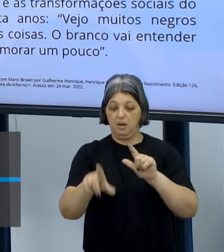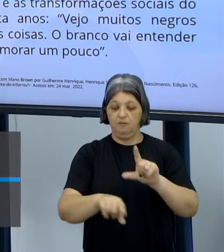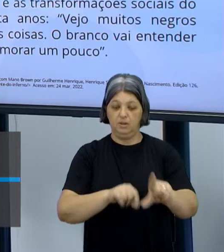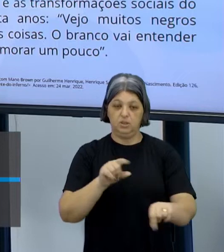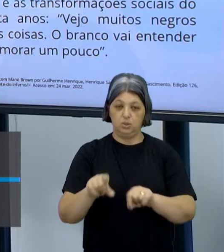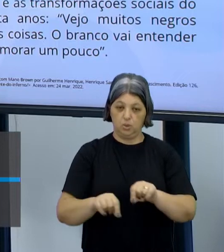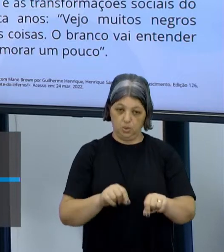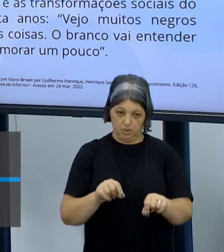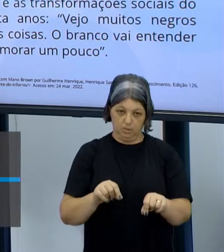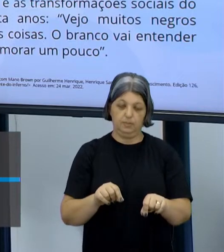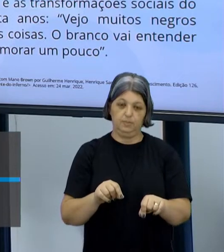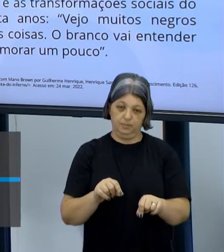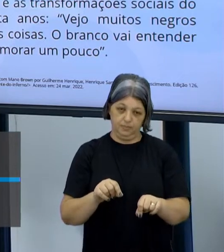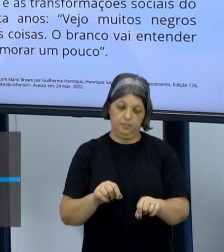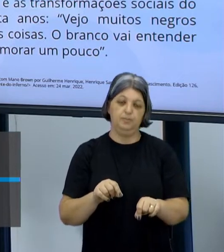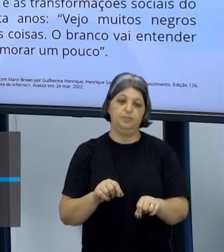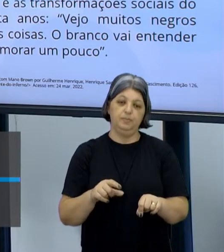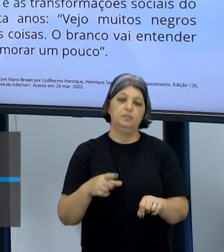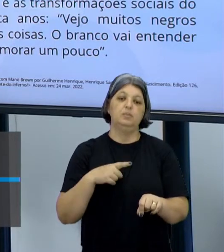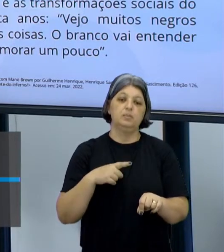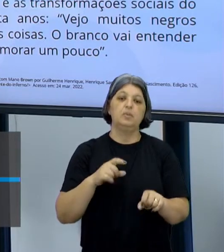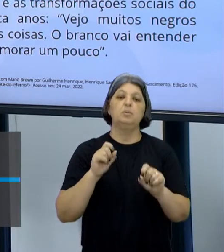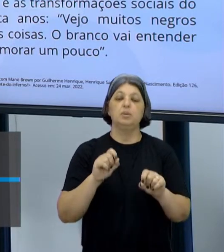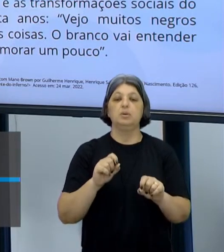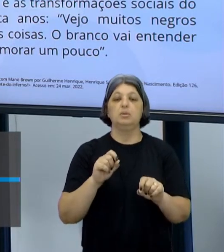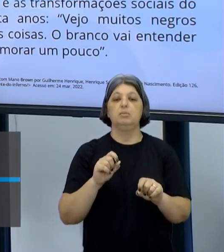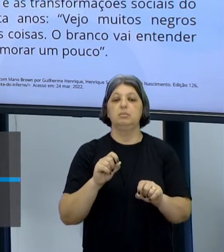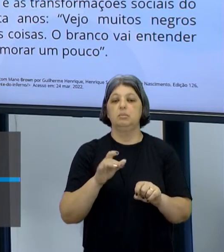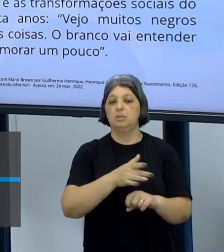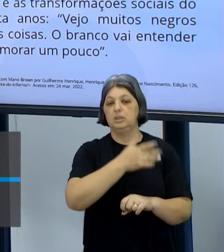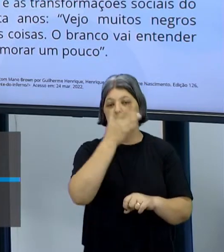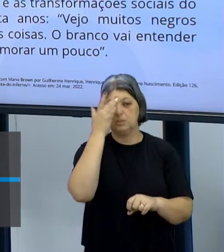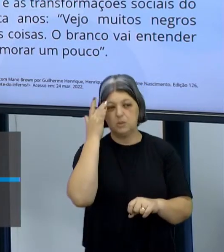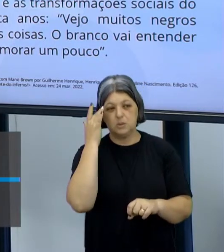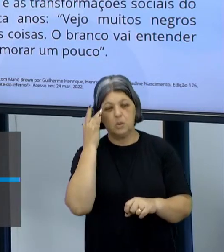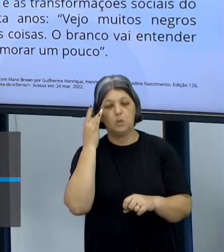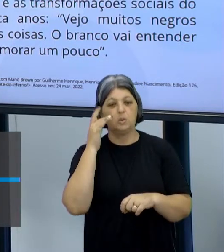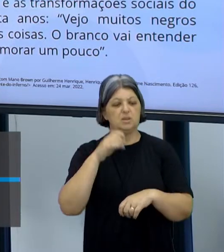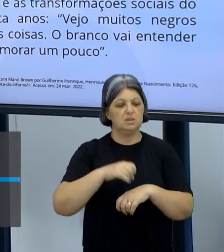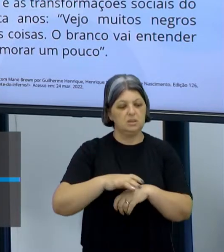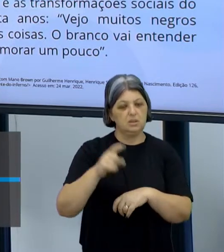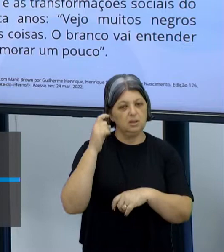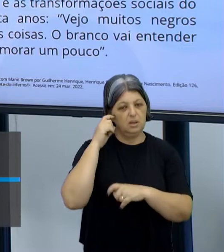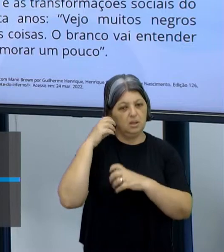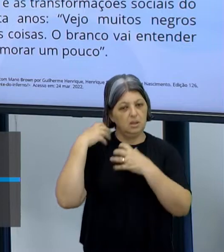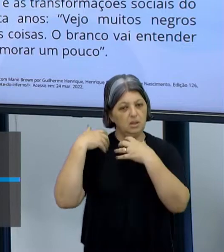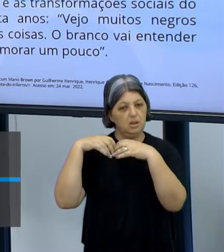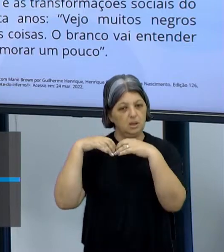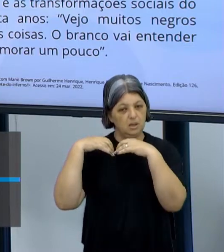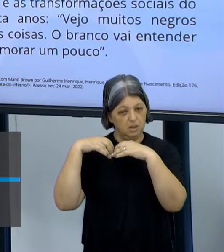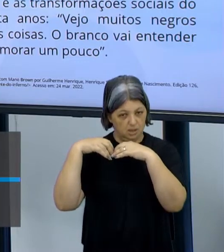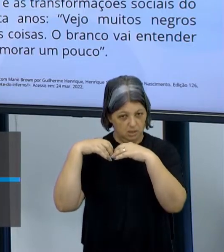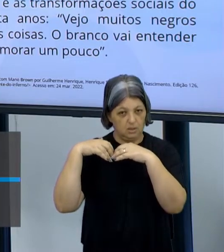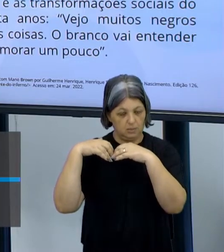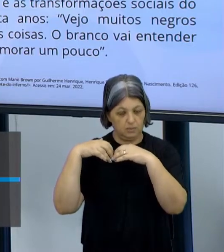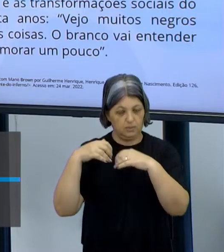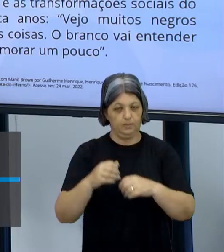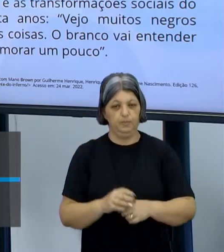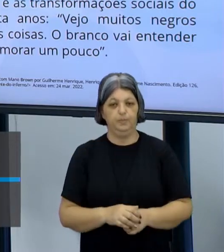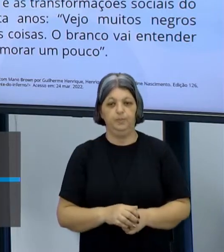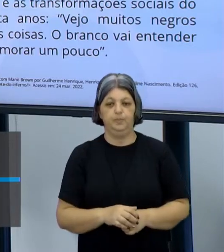escolhidas, né? Já está direcionando o público para um tipo de pensamento, de raciocínio, de linha, tá